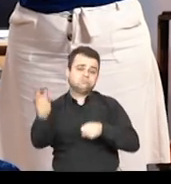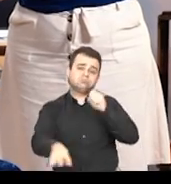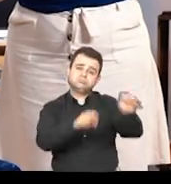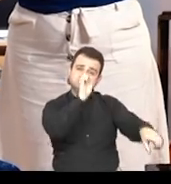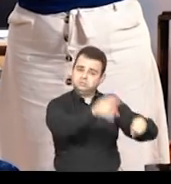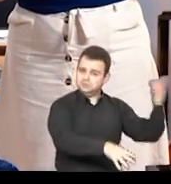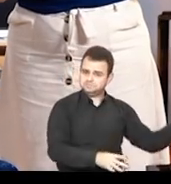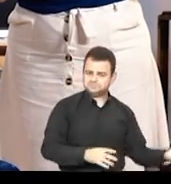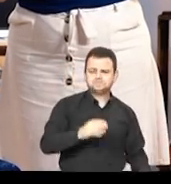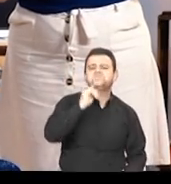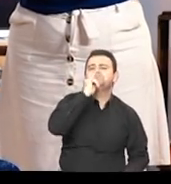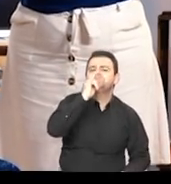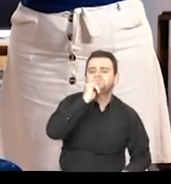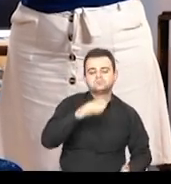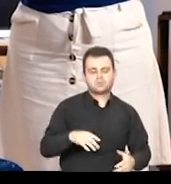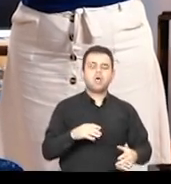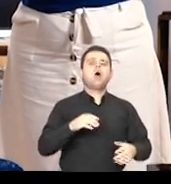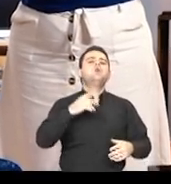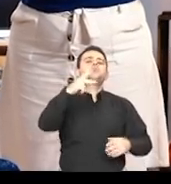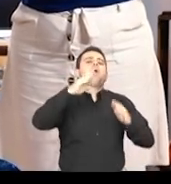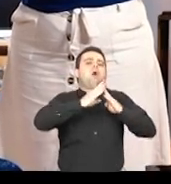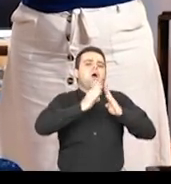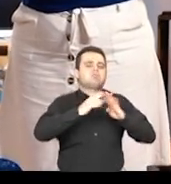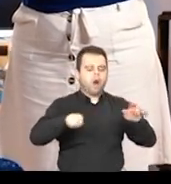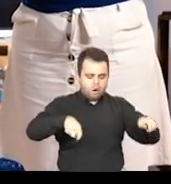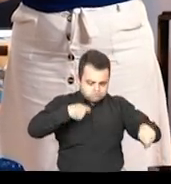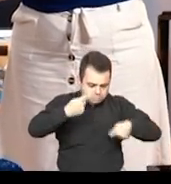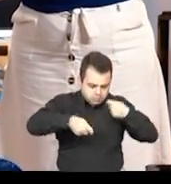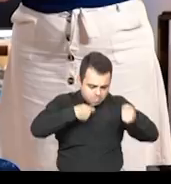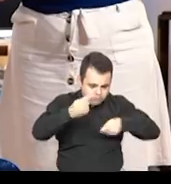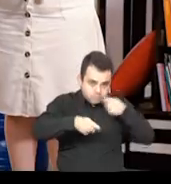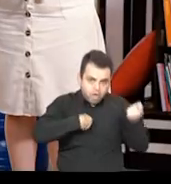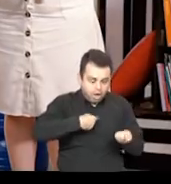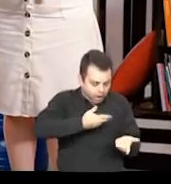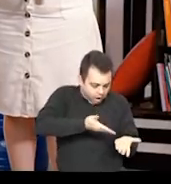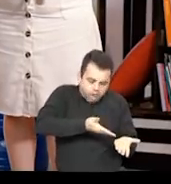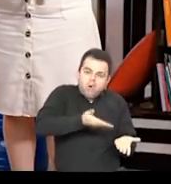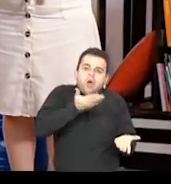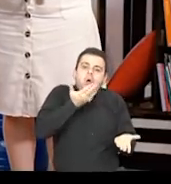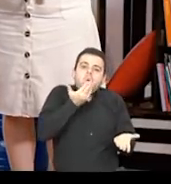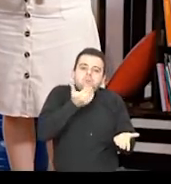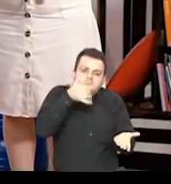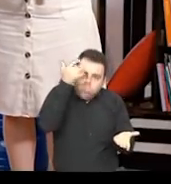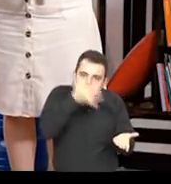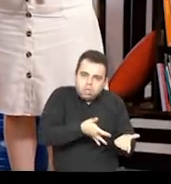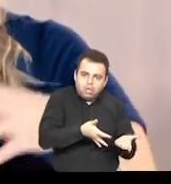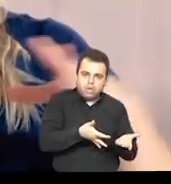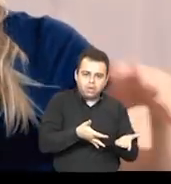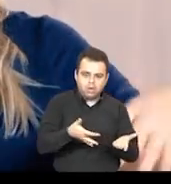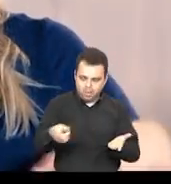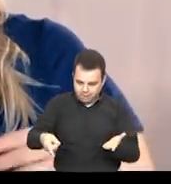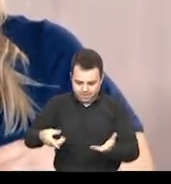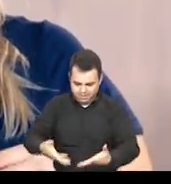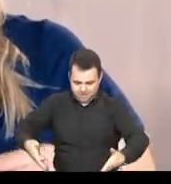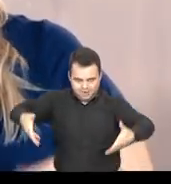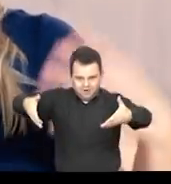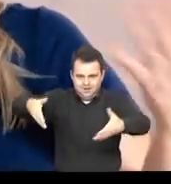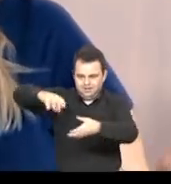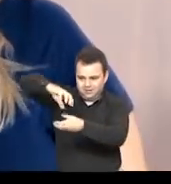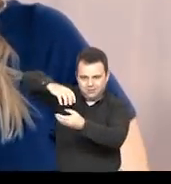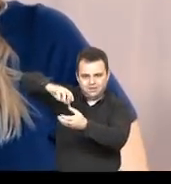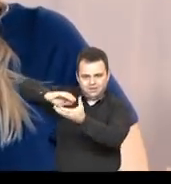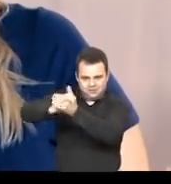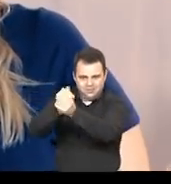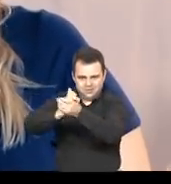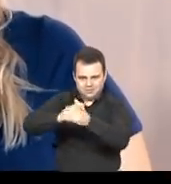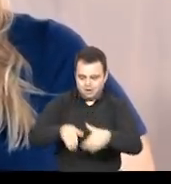quando vocês acabam a refeição. Se não jogar o resto da comida no lixo e colocar direto na pia, quando vier a água, o